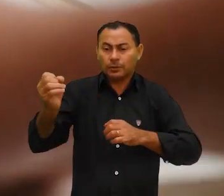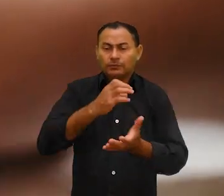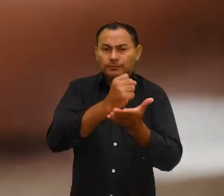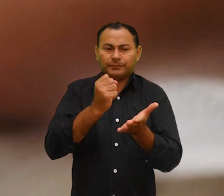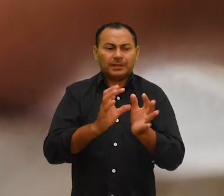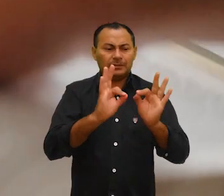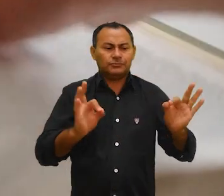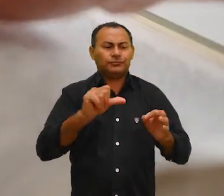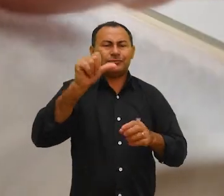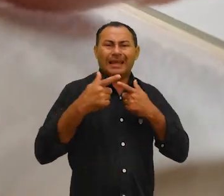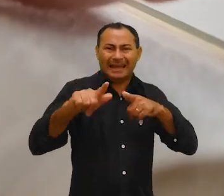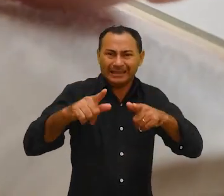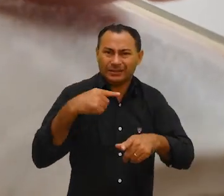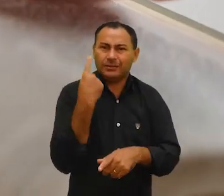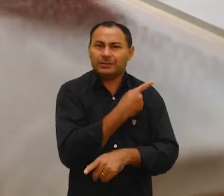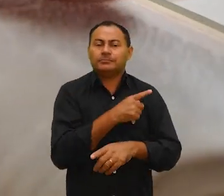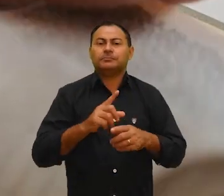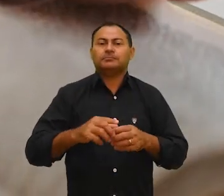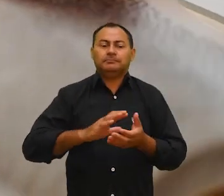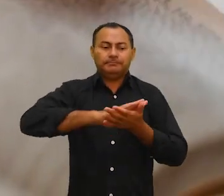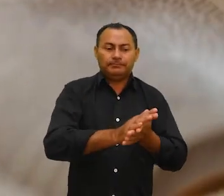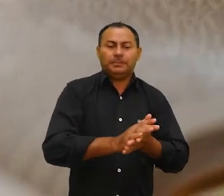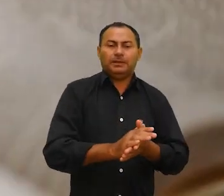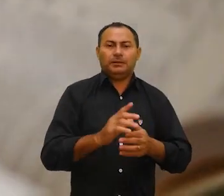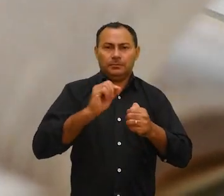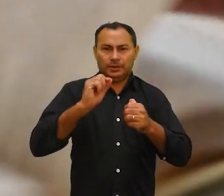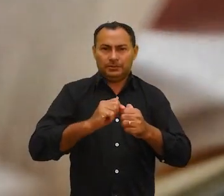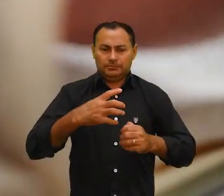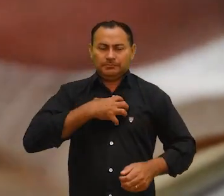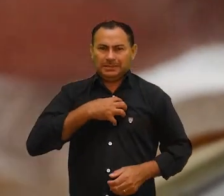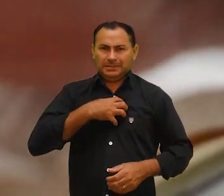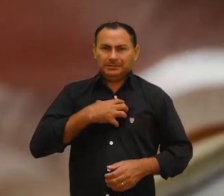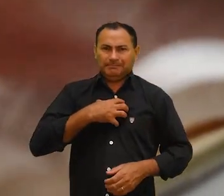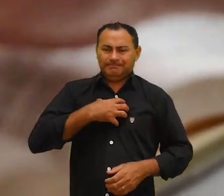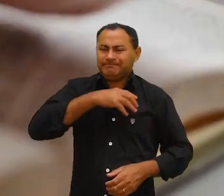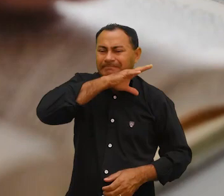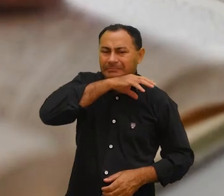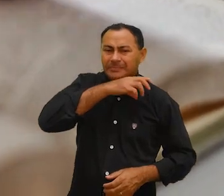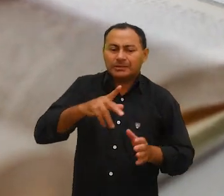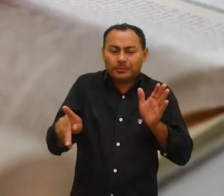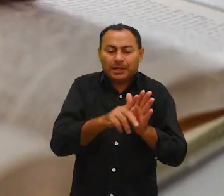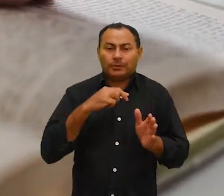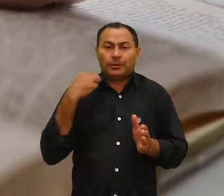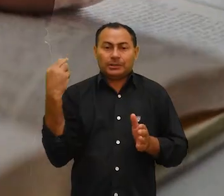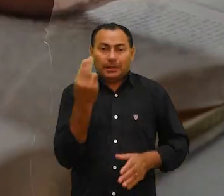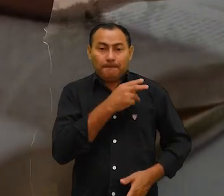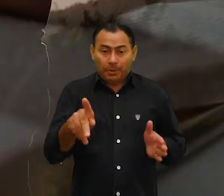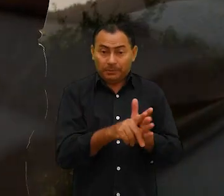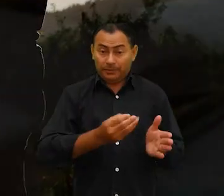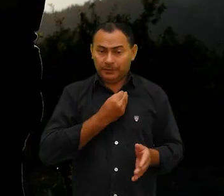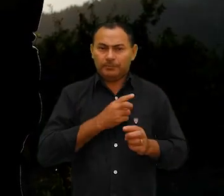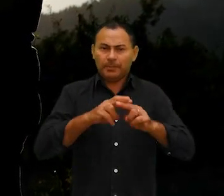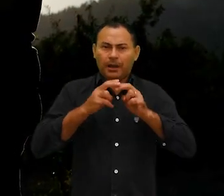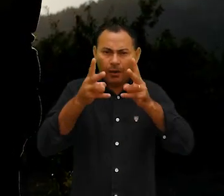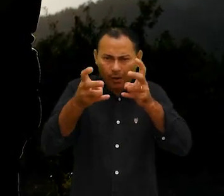Testamento estaria simplesmente caçoando de nós, deprimindo-nos e nos fazendo nos sentir mal a respeito de nós mesmos.